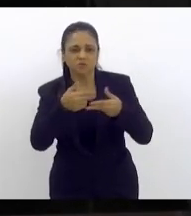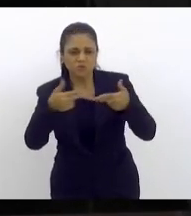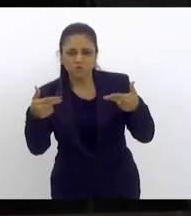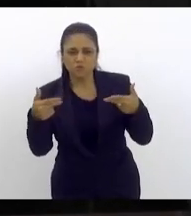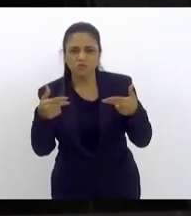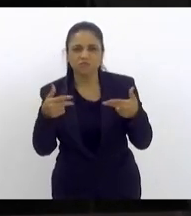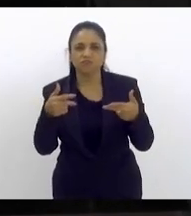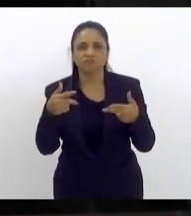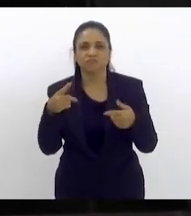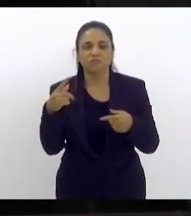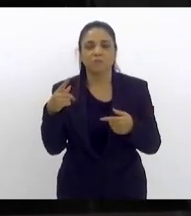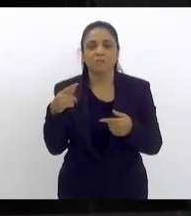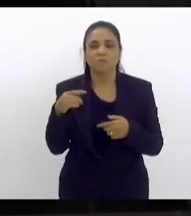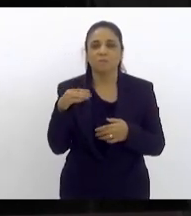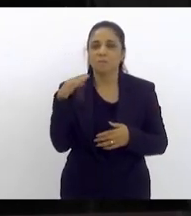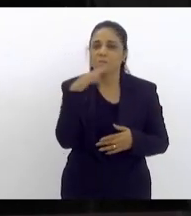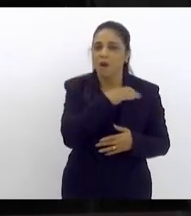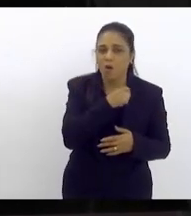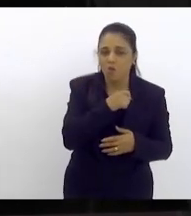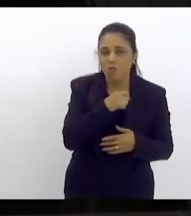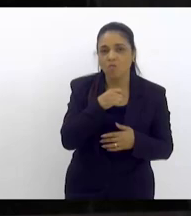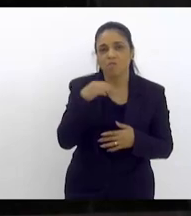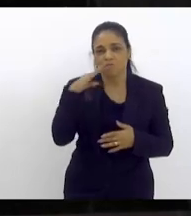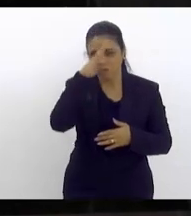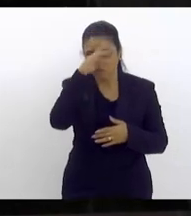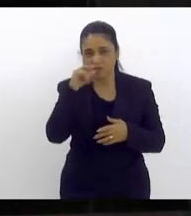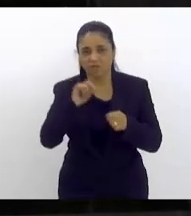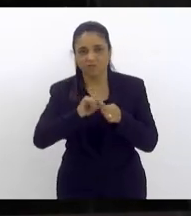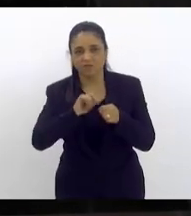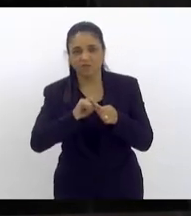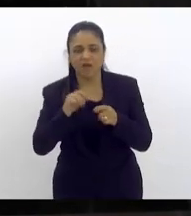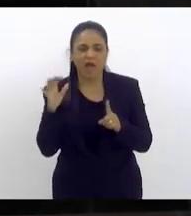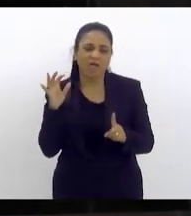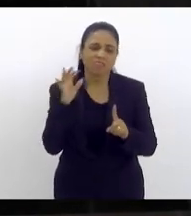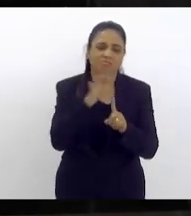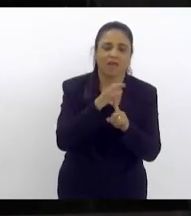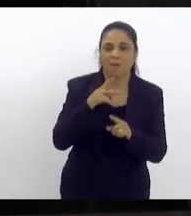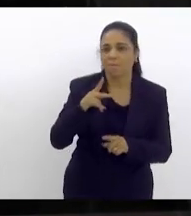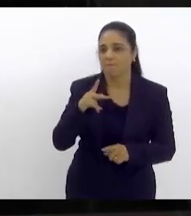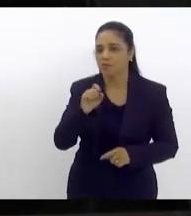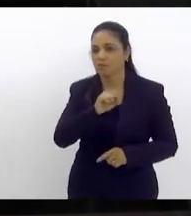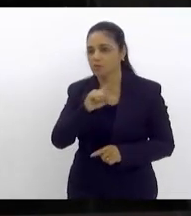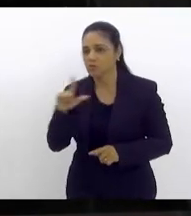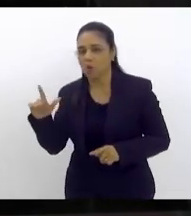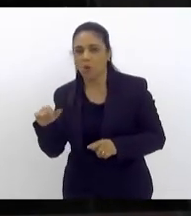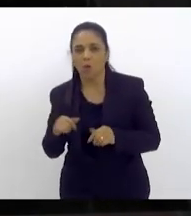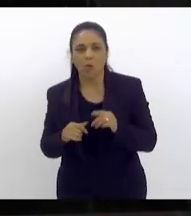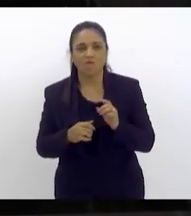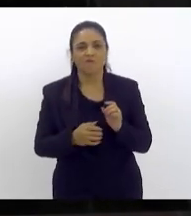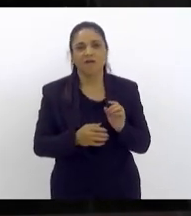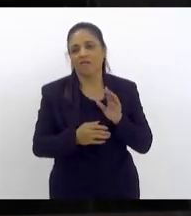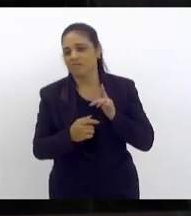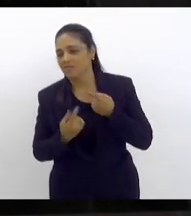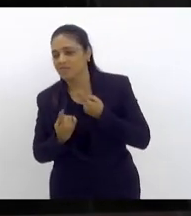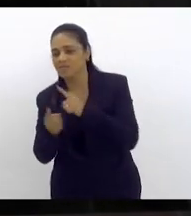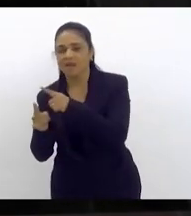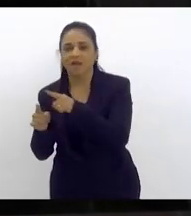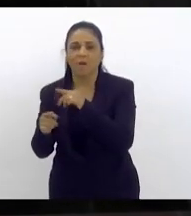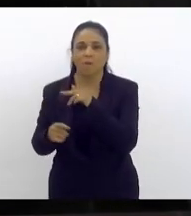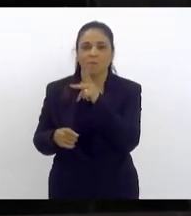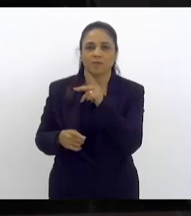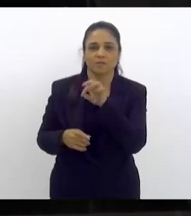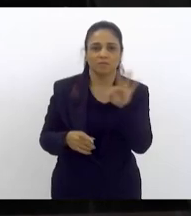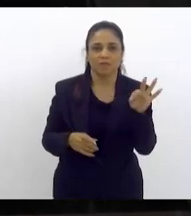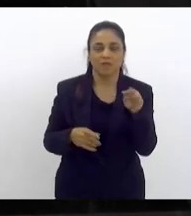E aí vão vir aqui vão atacar o pessoal vou atacar o PT vou falar disso vou falar daquilo mas não vão conseguir